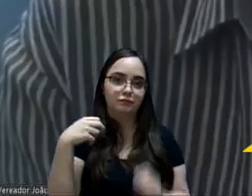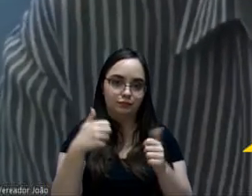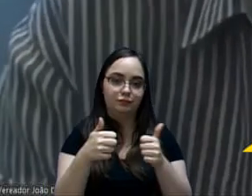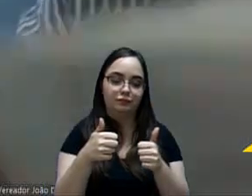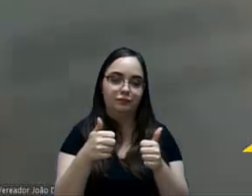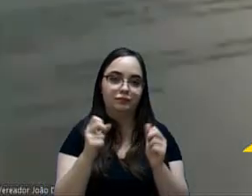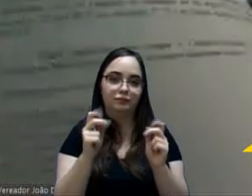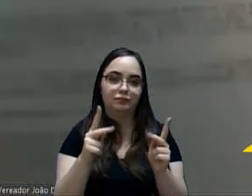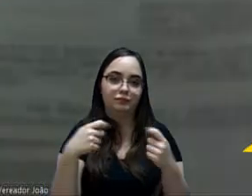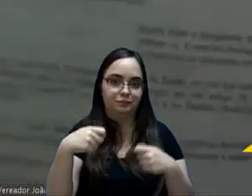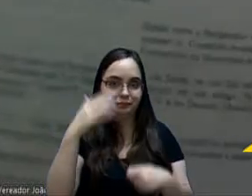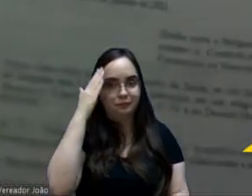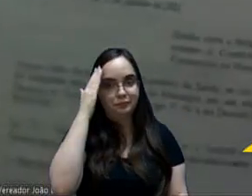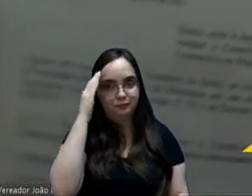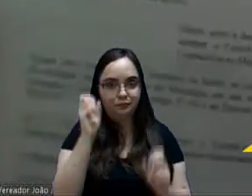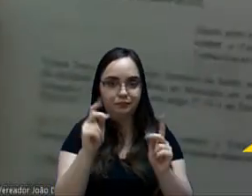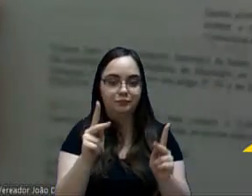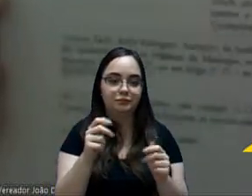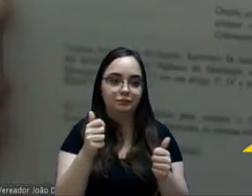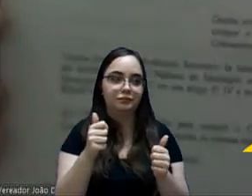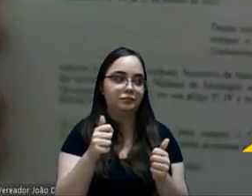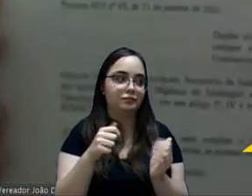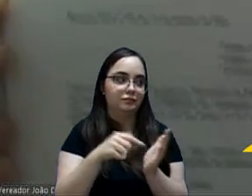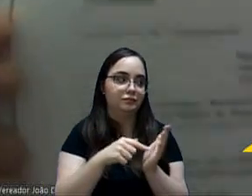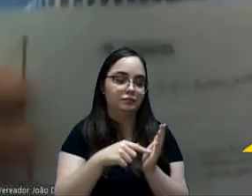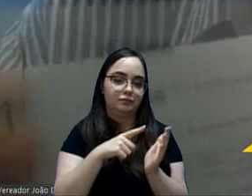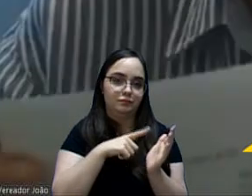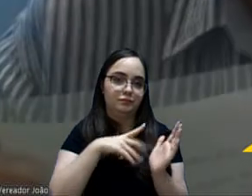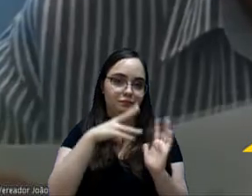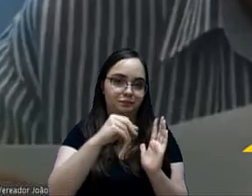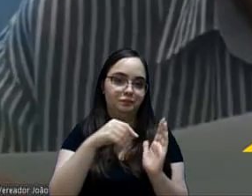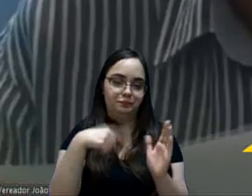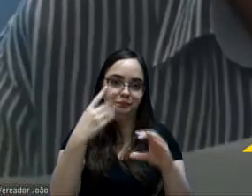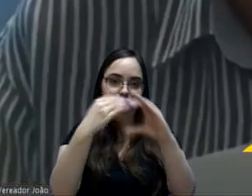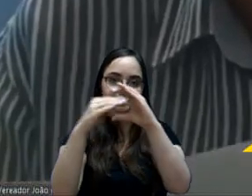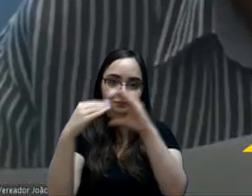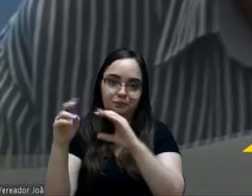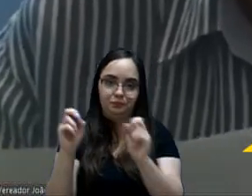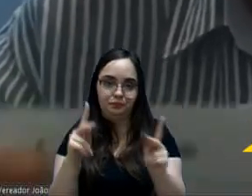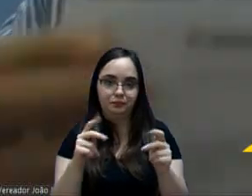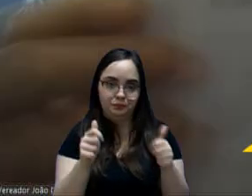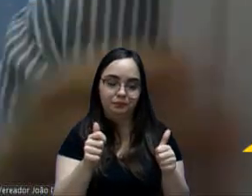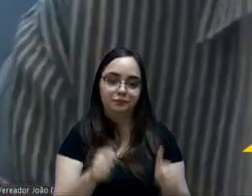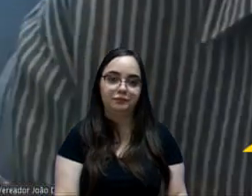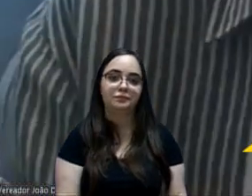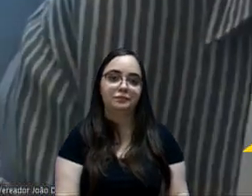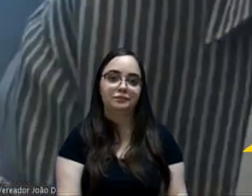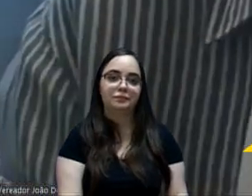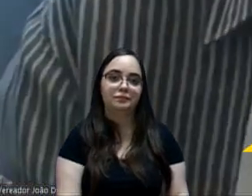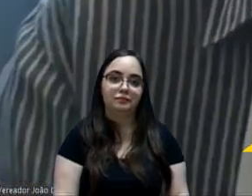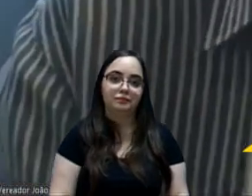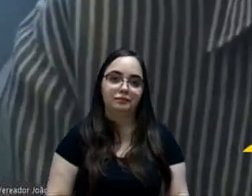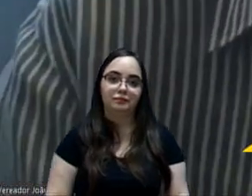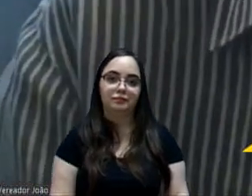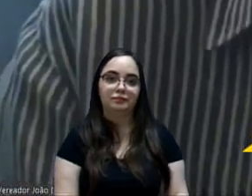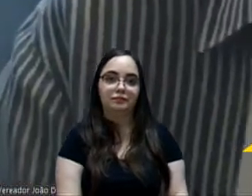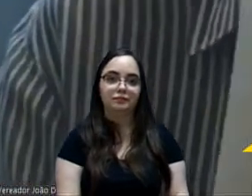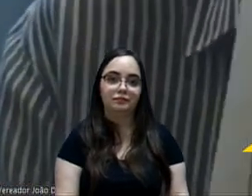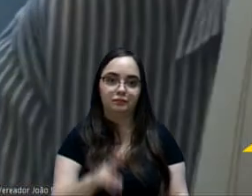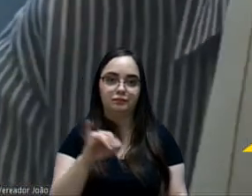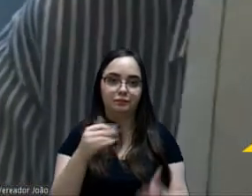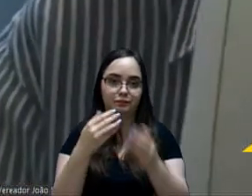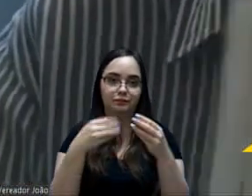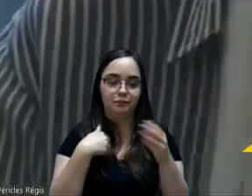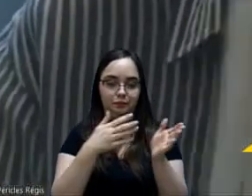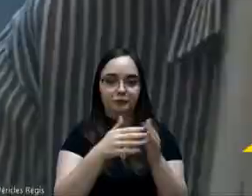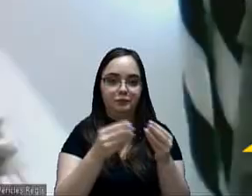é importante ter conhecimento, tá bom? Tem até a representação da Câmara, tá bom? Tá ótimo? Tá? Tô passando para a Yara. Tô mandando entregar